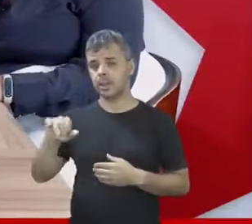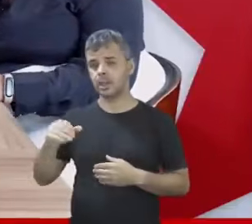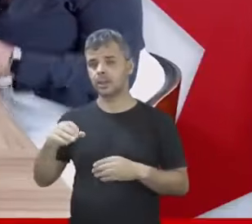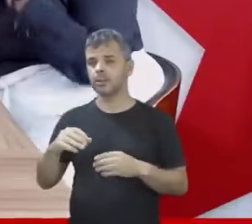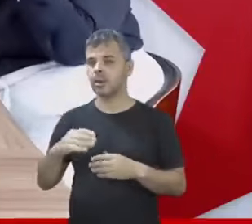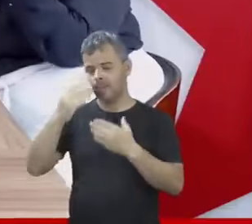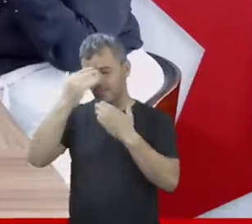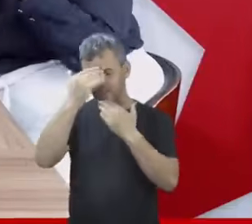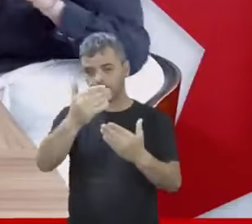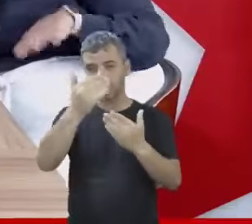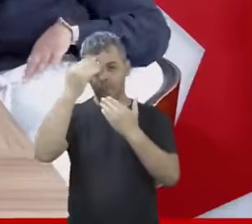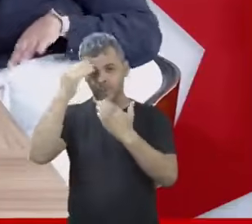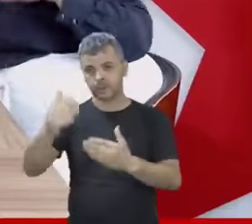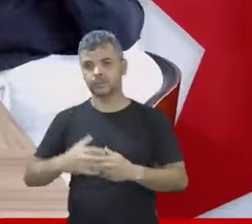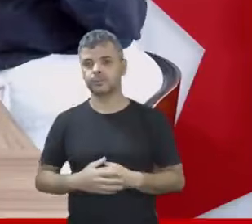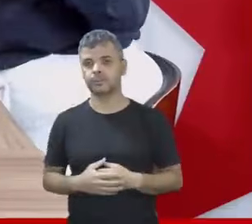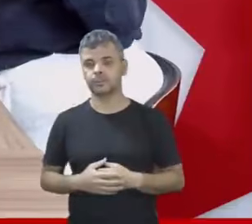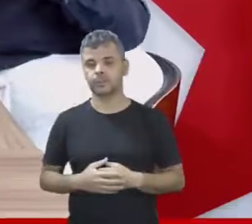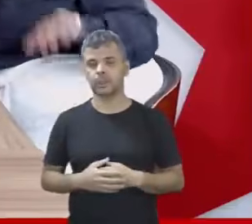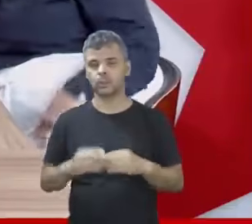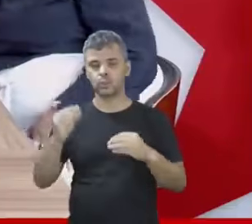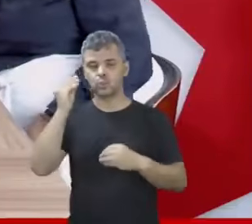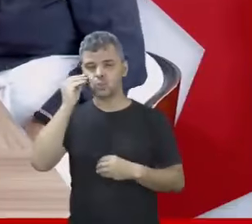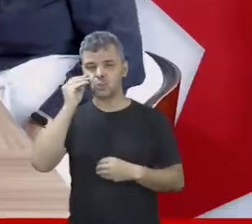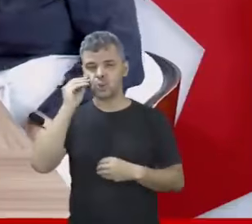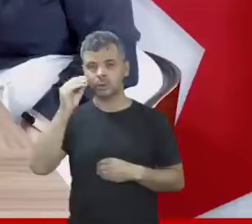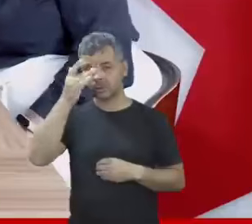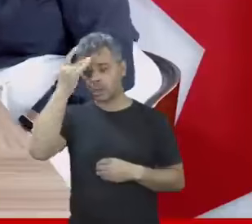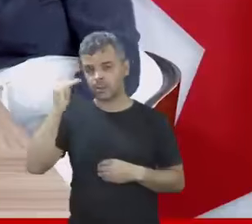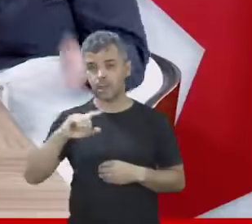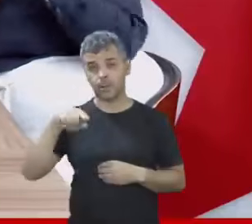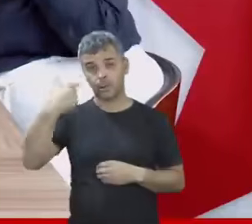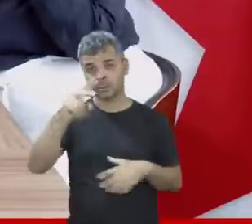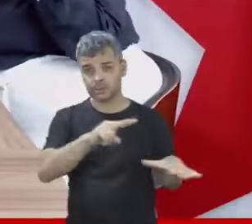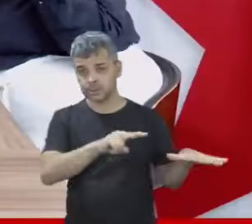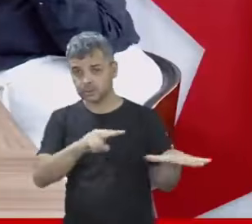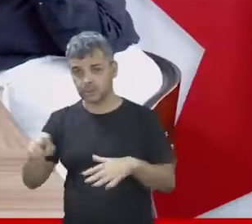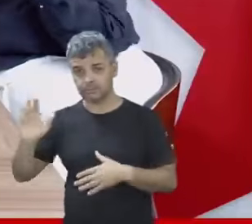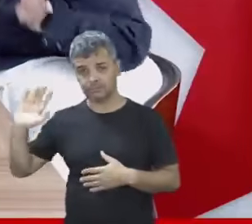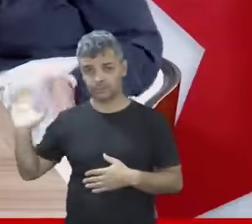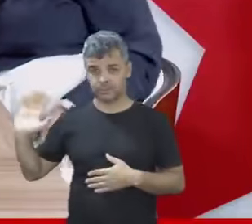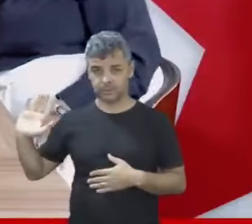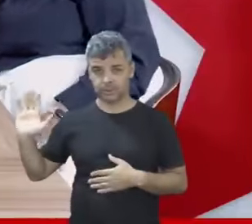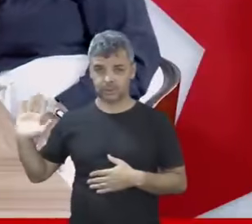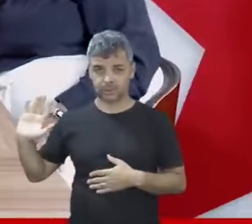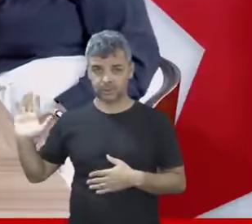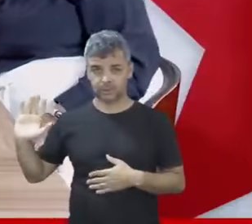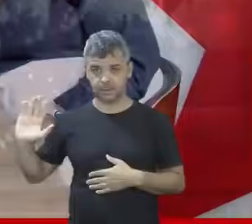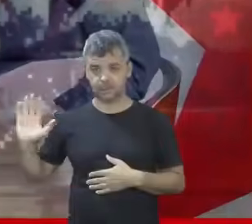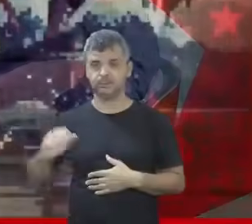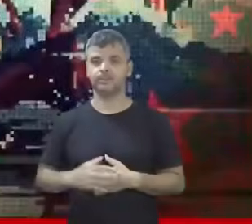valeu amiga. Beijo, pessoal. Tchau, gente. Até semana que vem. Tchau, tchau.